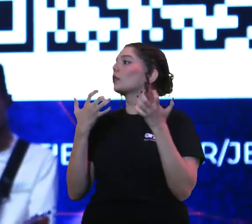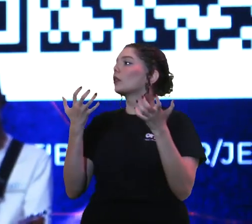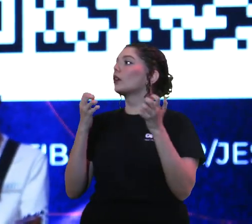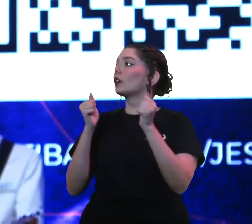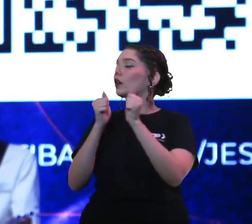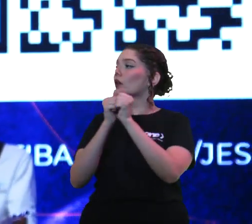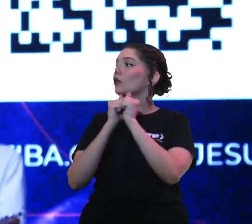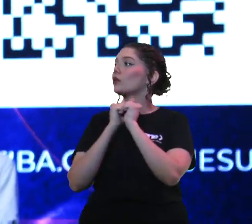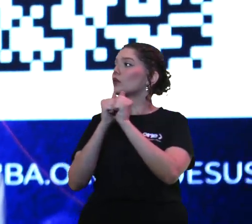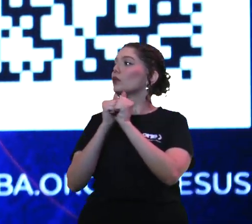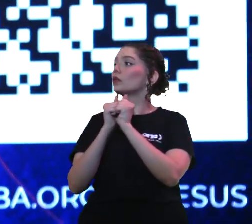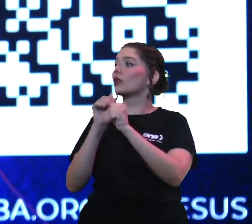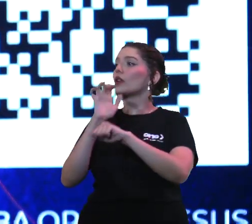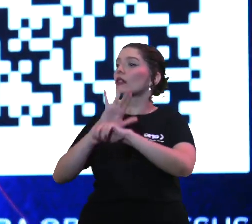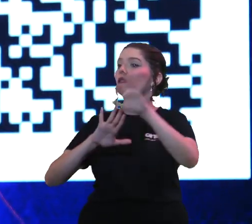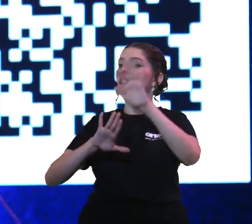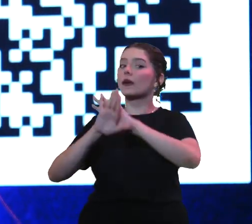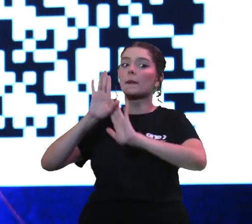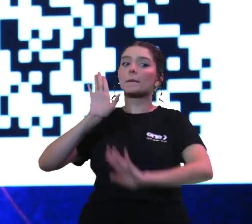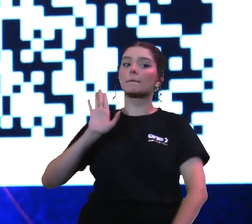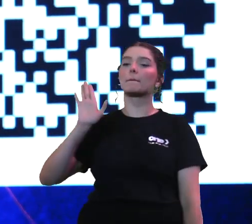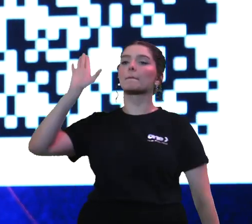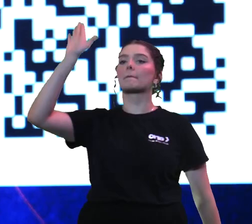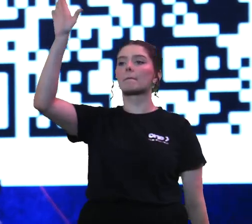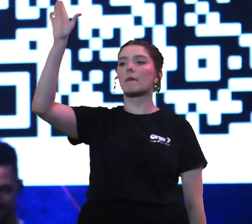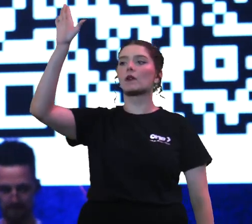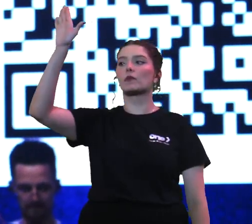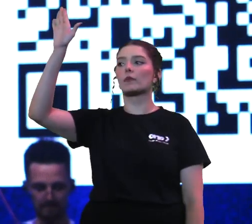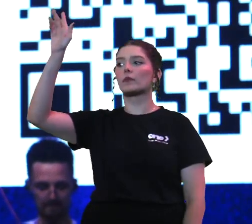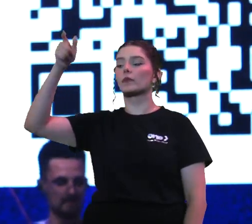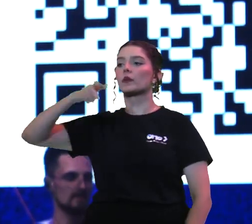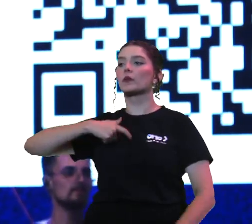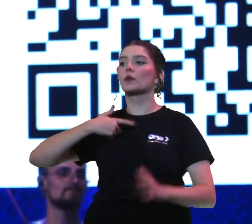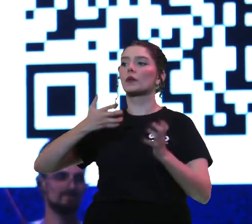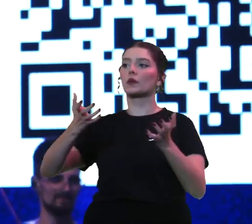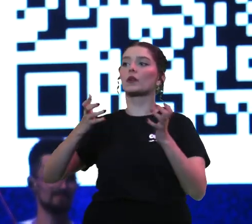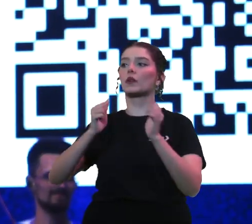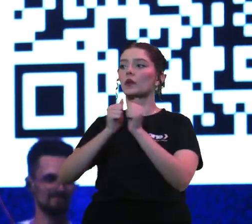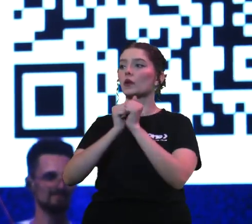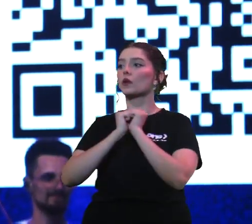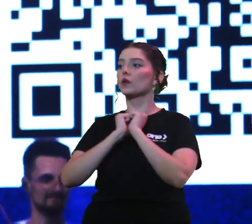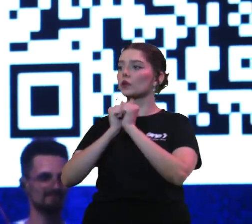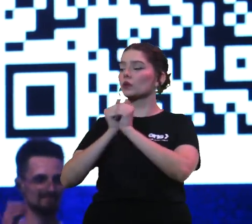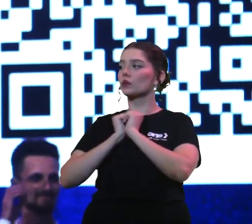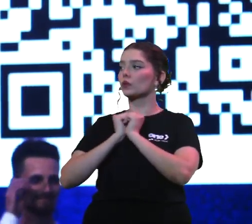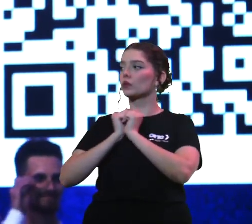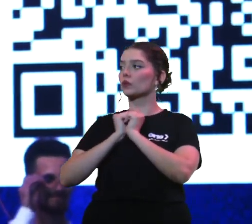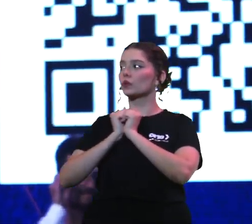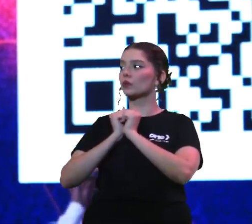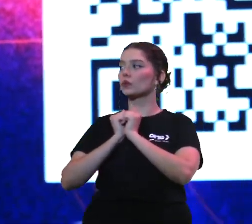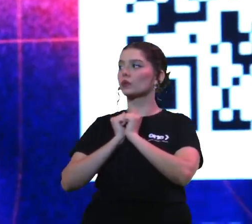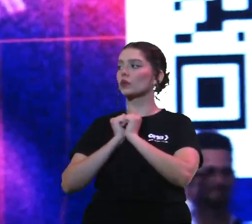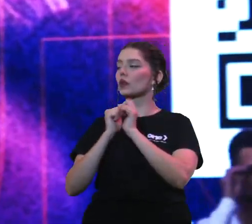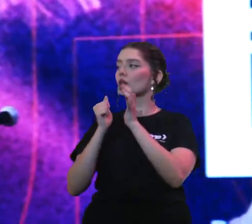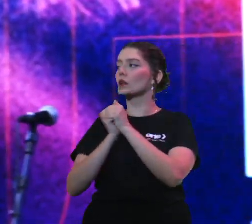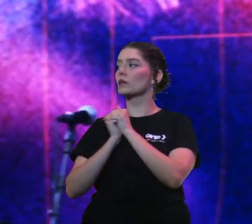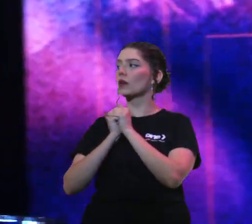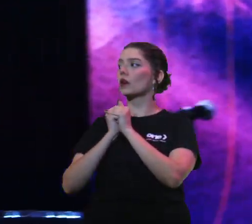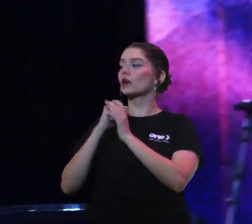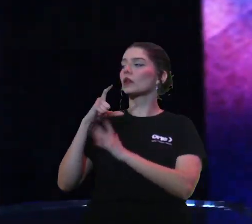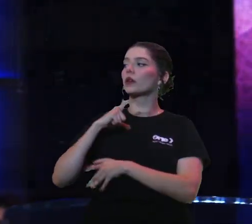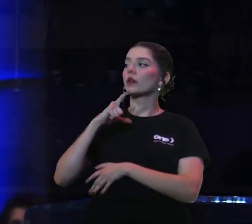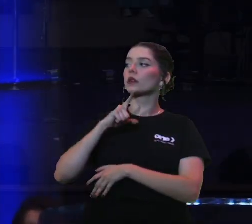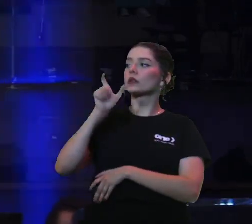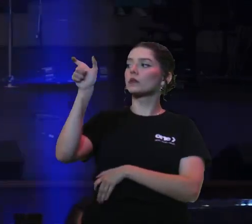queria te pedir para você só levantar a mão, estenda a mão onde você está, quero orar junto com você. Amém aqui no meio, amém. Quem mais? Amém, amém, amém ali do